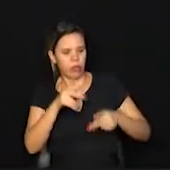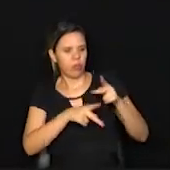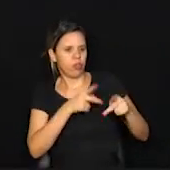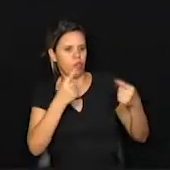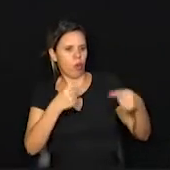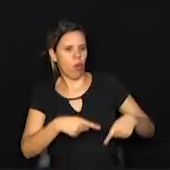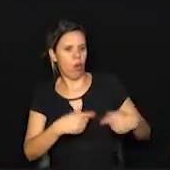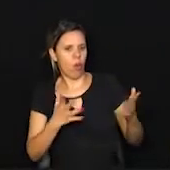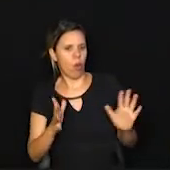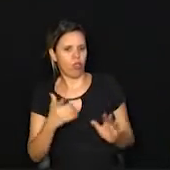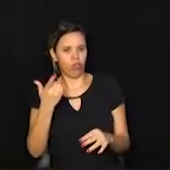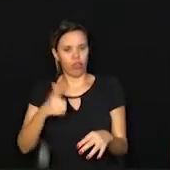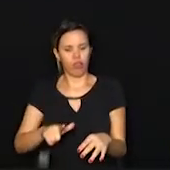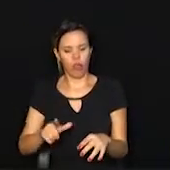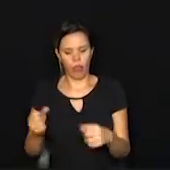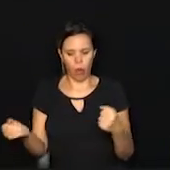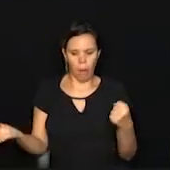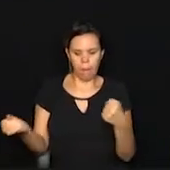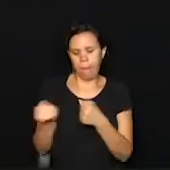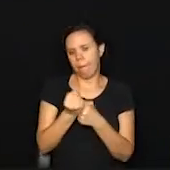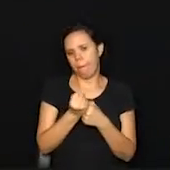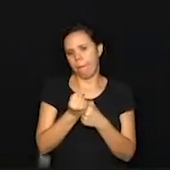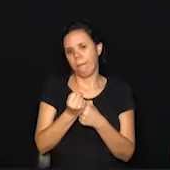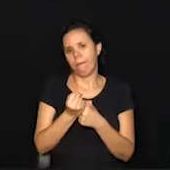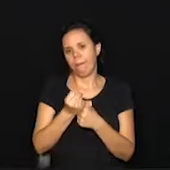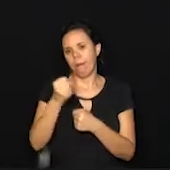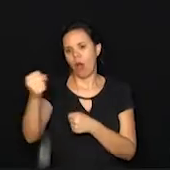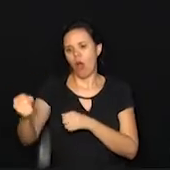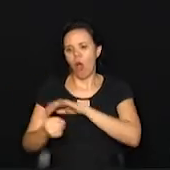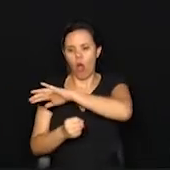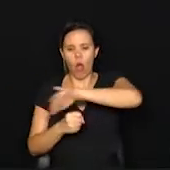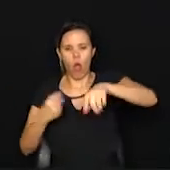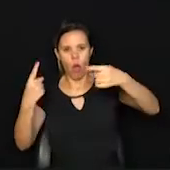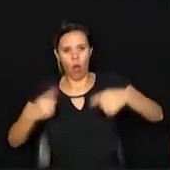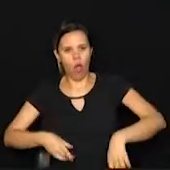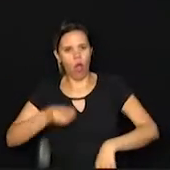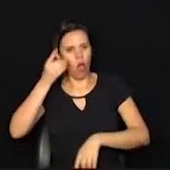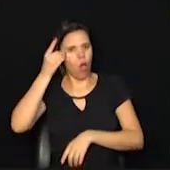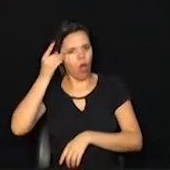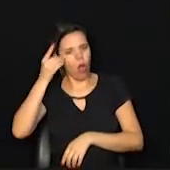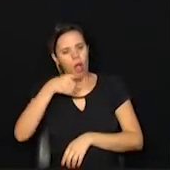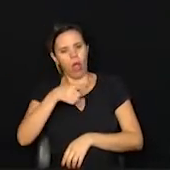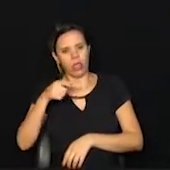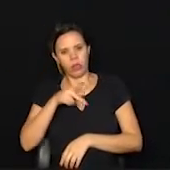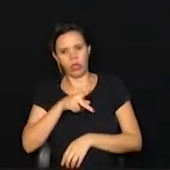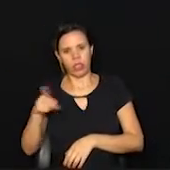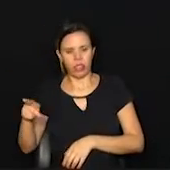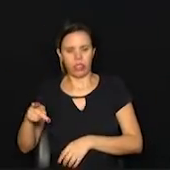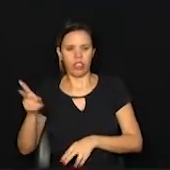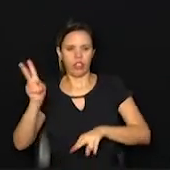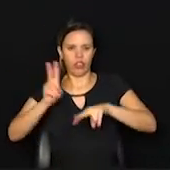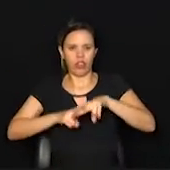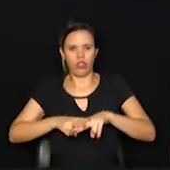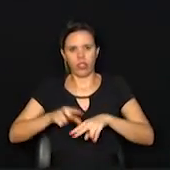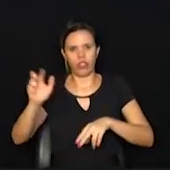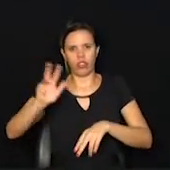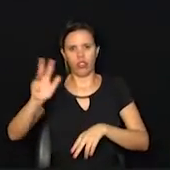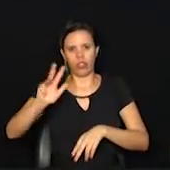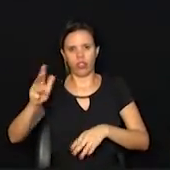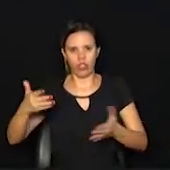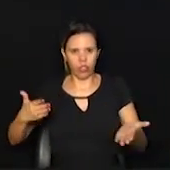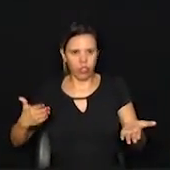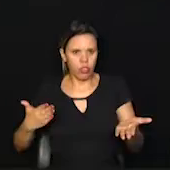e de novo eles deram apoio ao golpe contra Dilma a condenação prisão interdição do Lula e eleição do bolsonaro